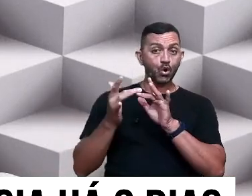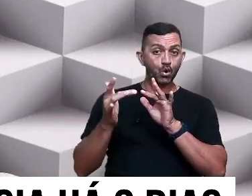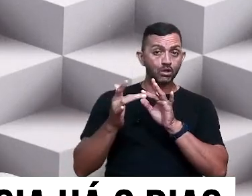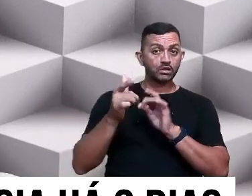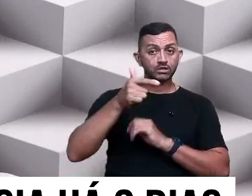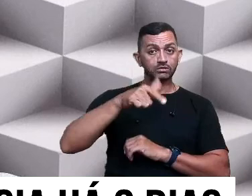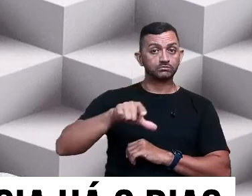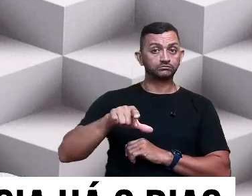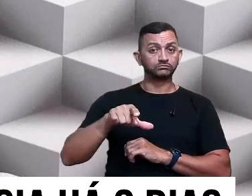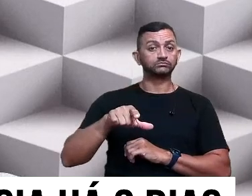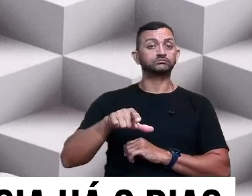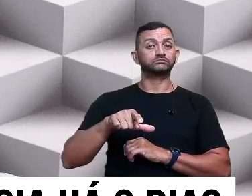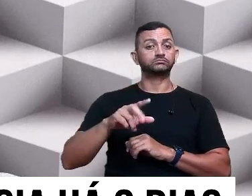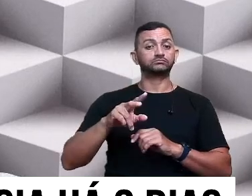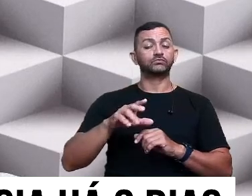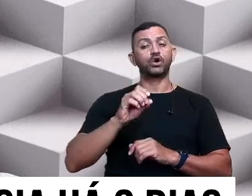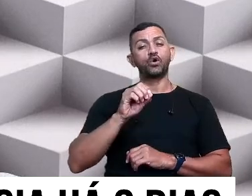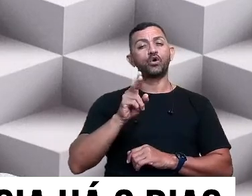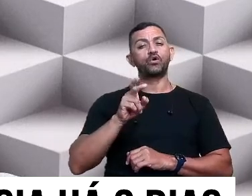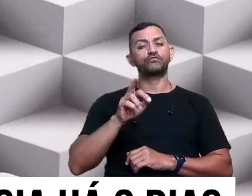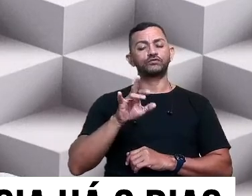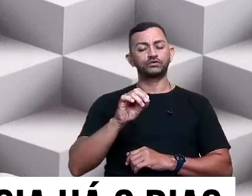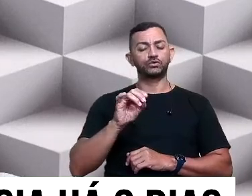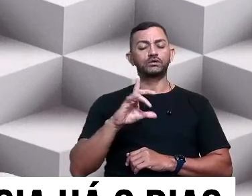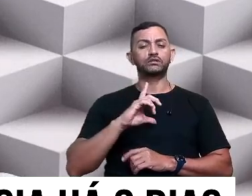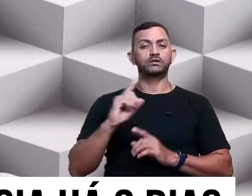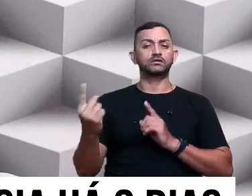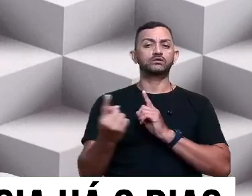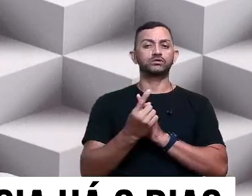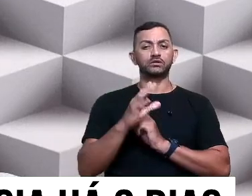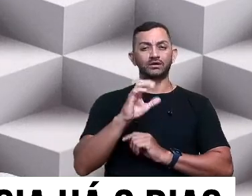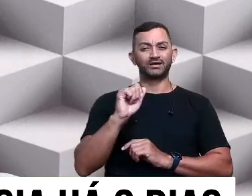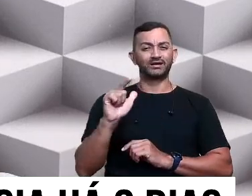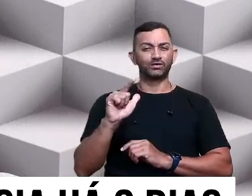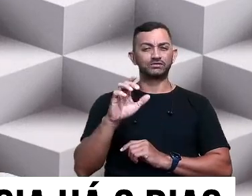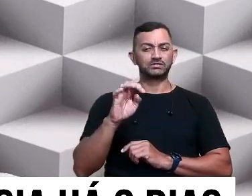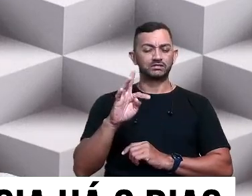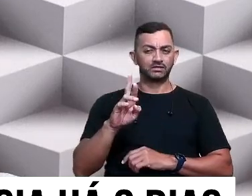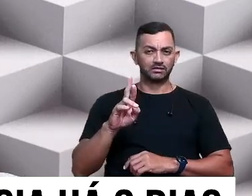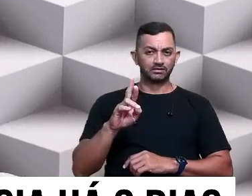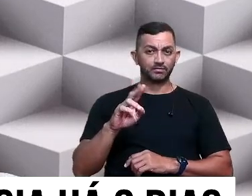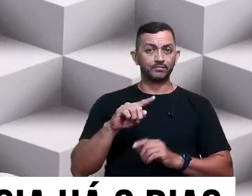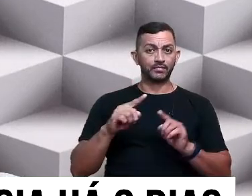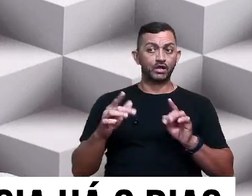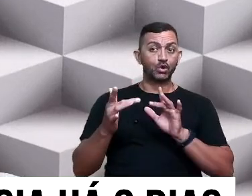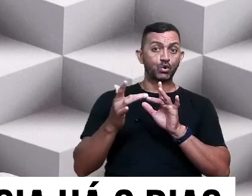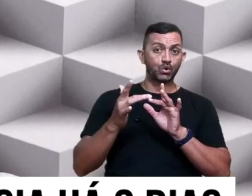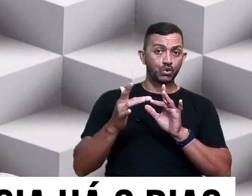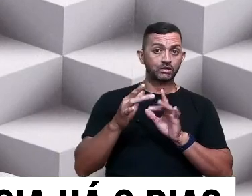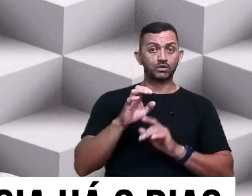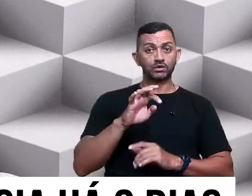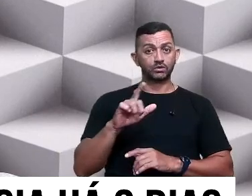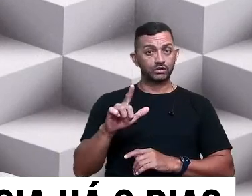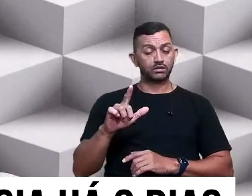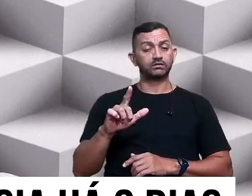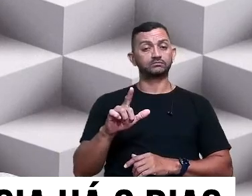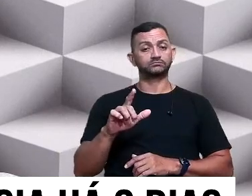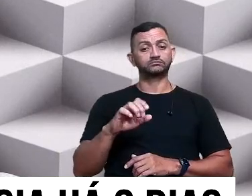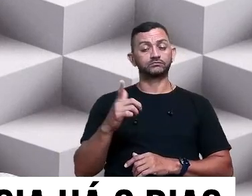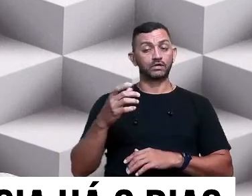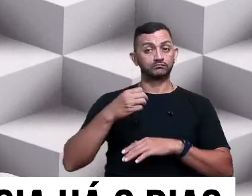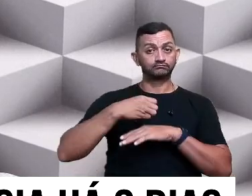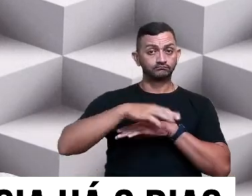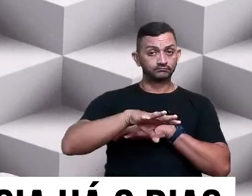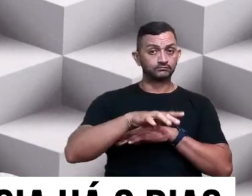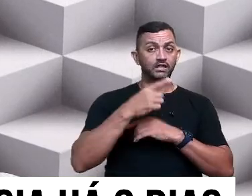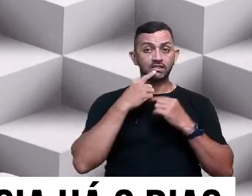para entrar em contato novamente pela ouvidoria e também pelo atendimento do call center. Mas a gente entrou em contato com a Equatorial,